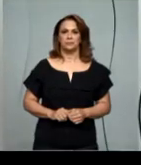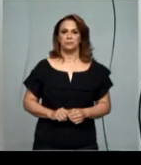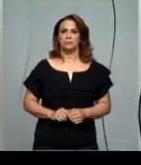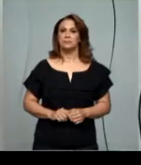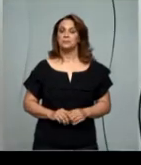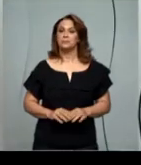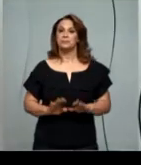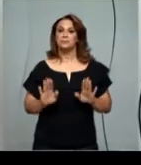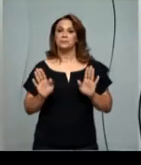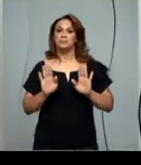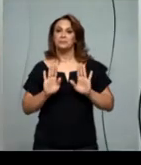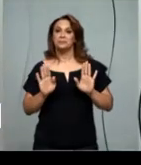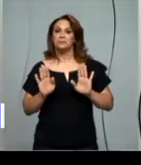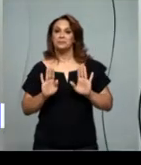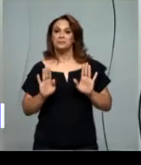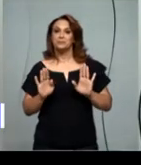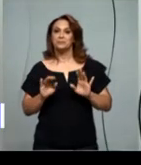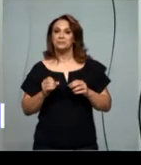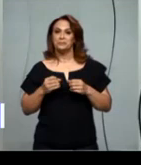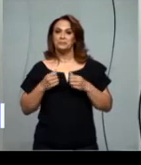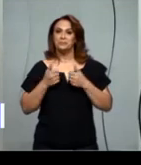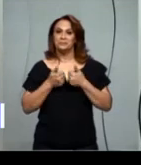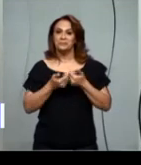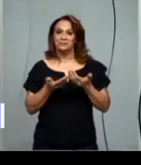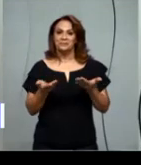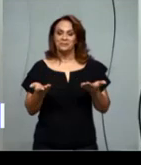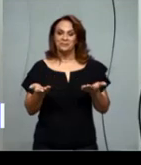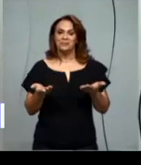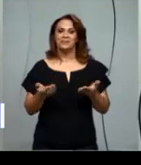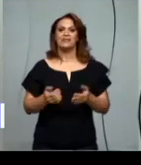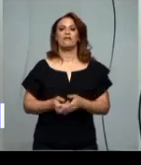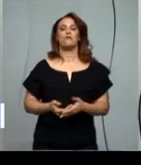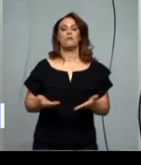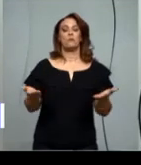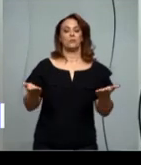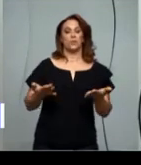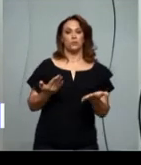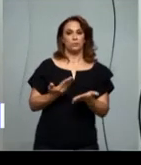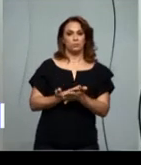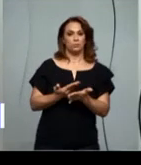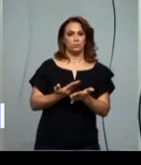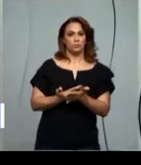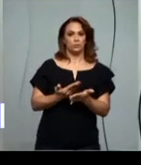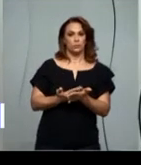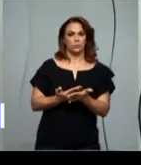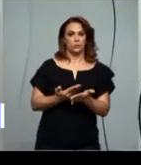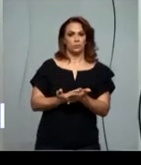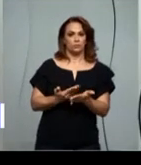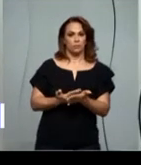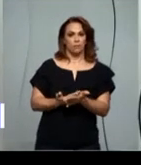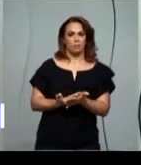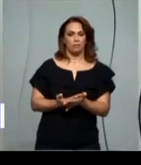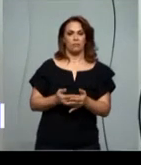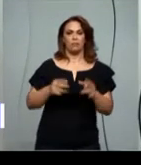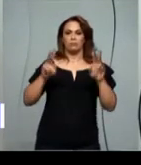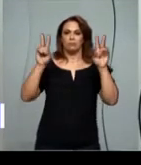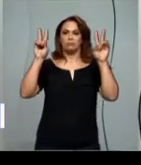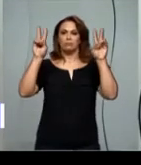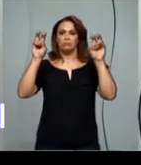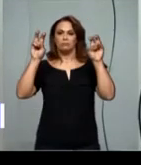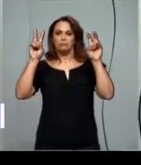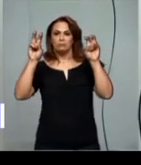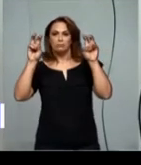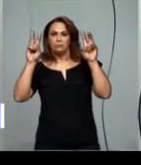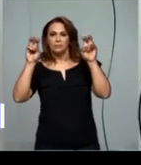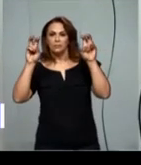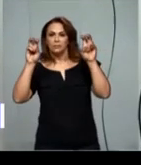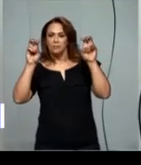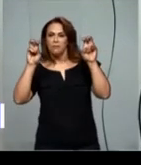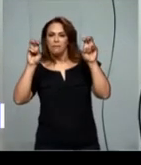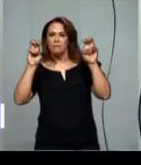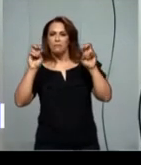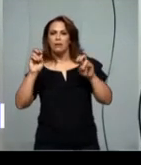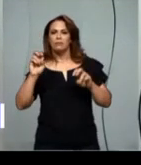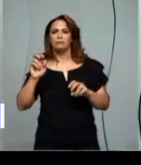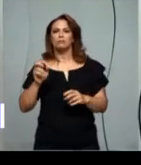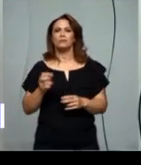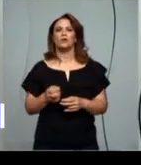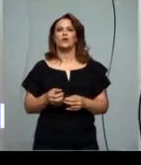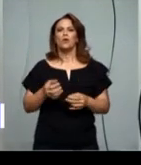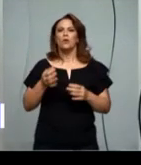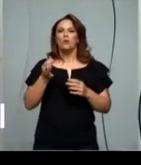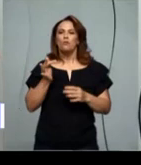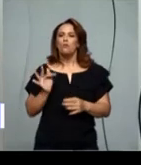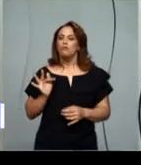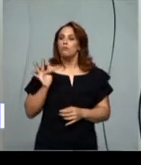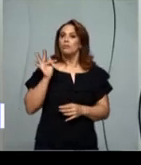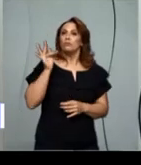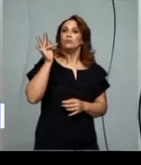Hello, everybody! Na aula de hoje, nós vamos falar sobre olhos no futuro, visão do passado. Você já